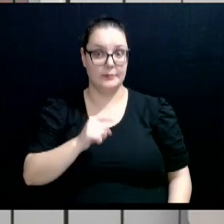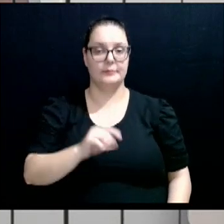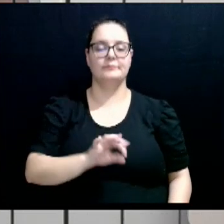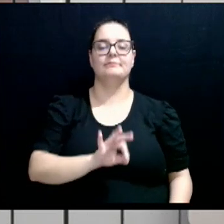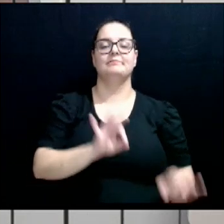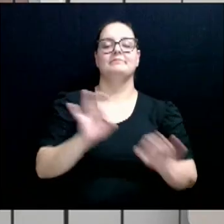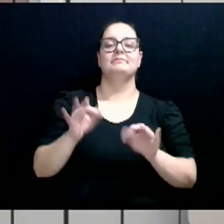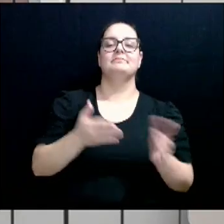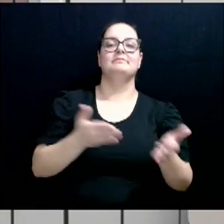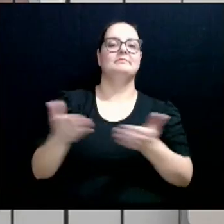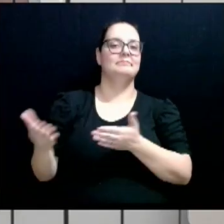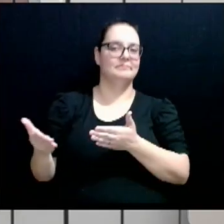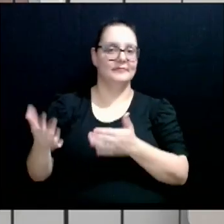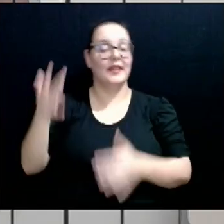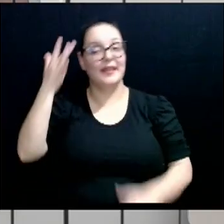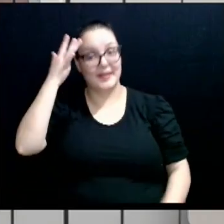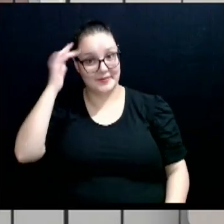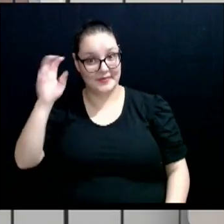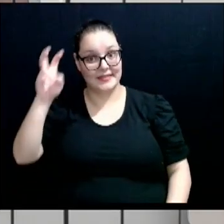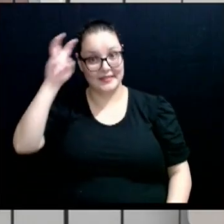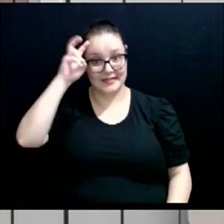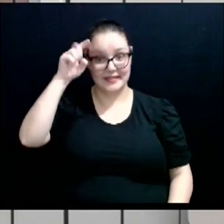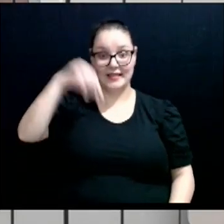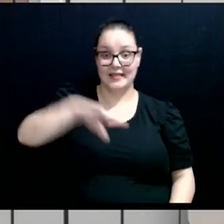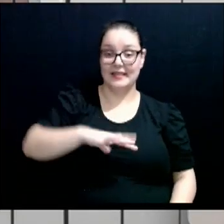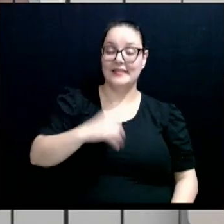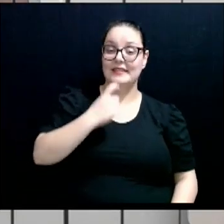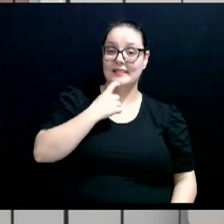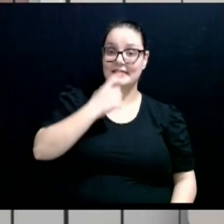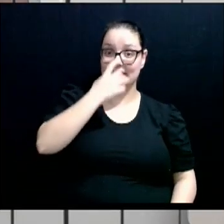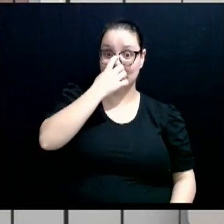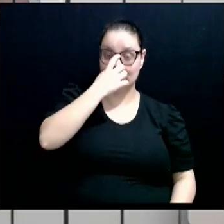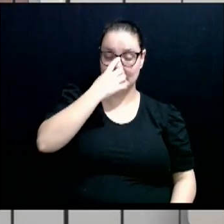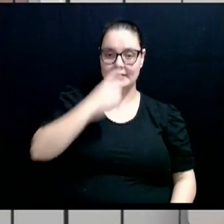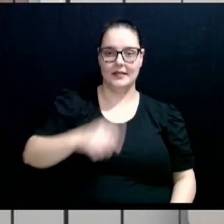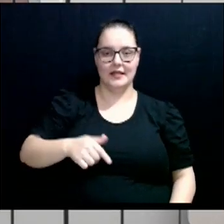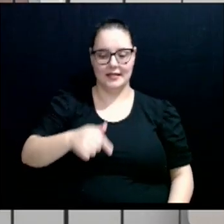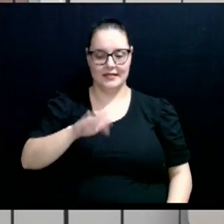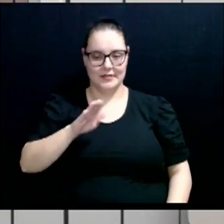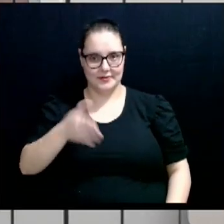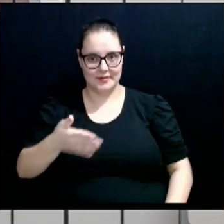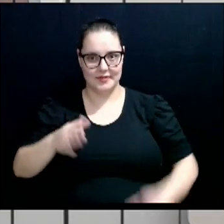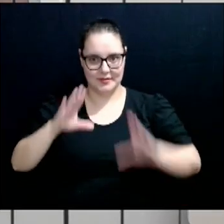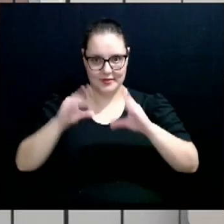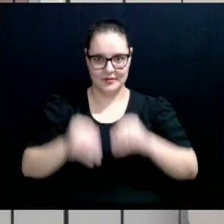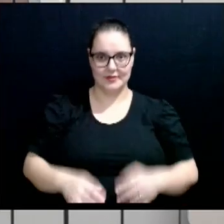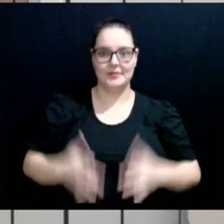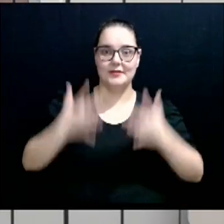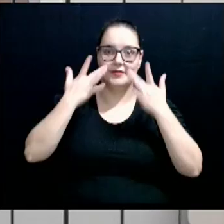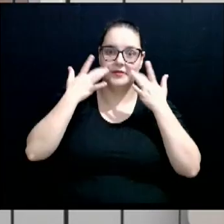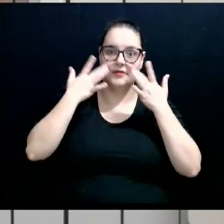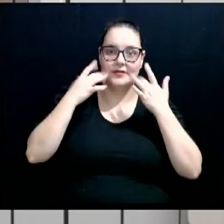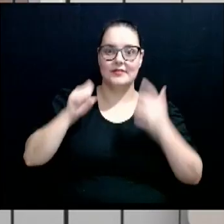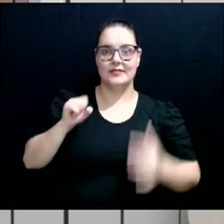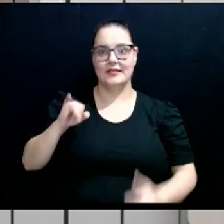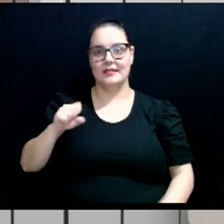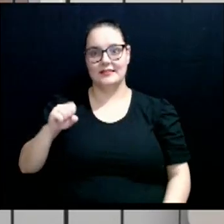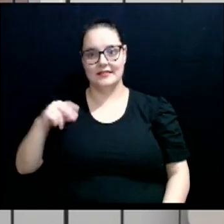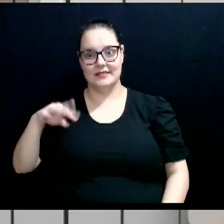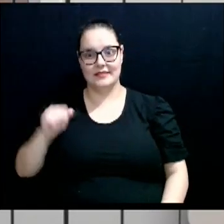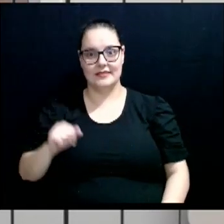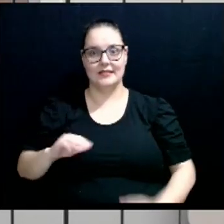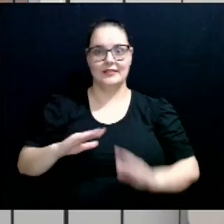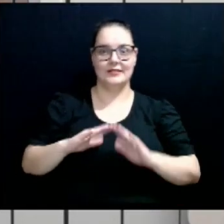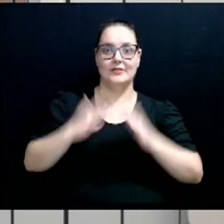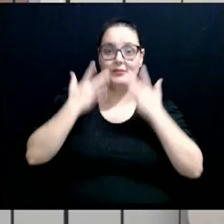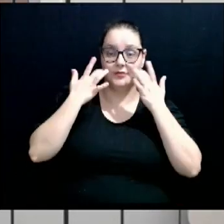na quinta-feira, aqui em Campinas, às 7h30 da noite, no Teatro Sai Santa, lá no Teatro Escola do bairro